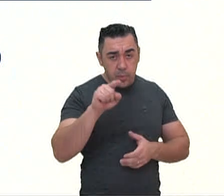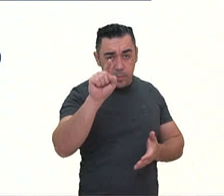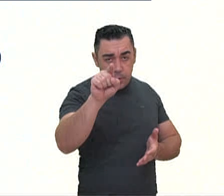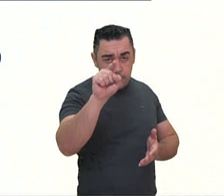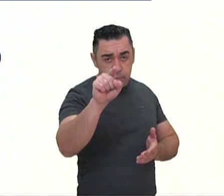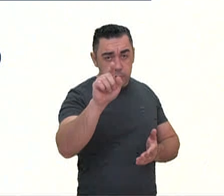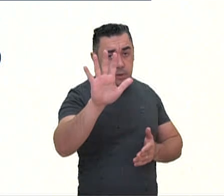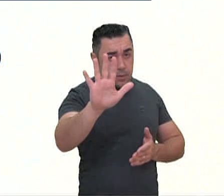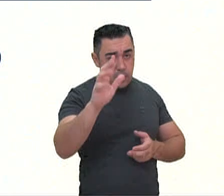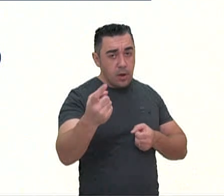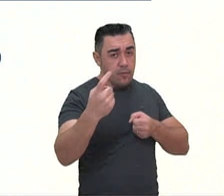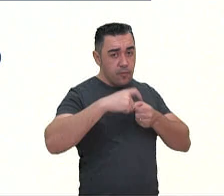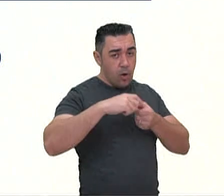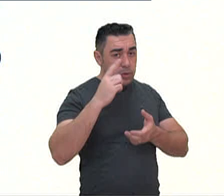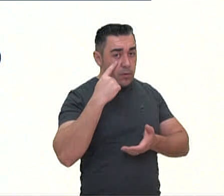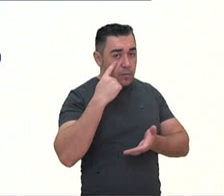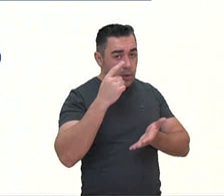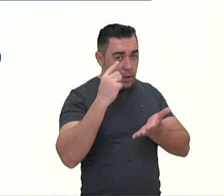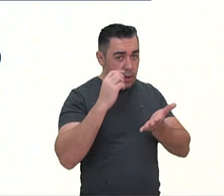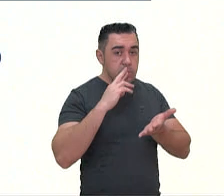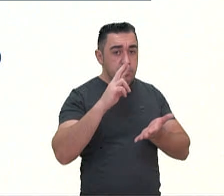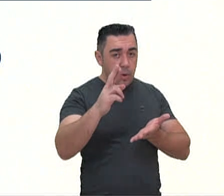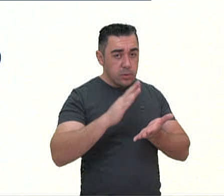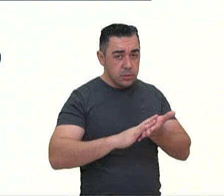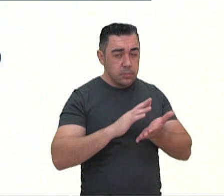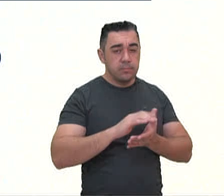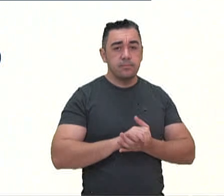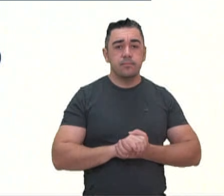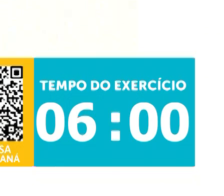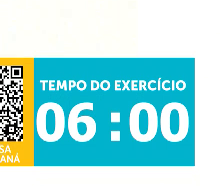você e já voltamos para conferir a resposta.